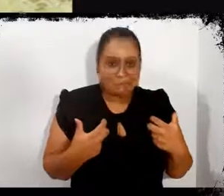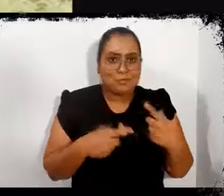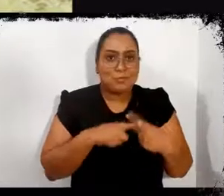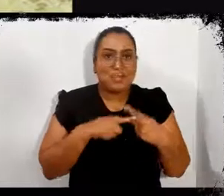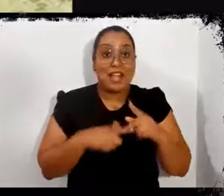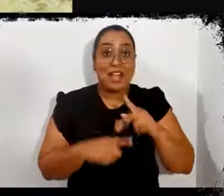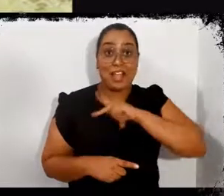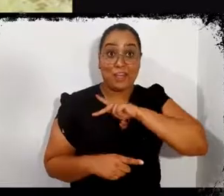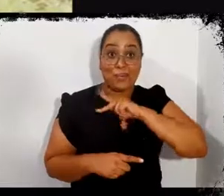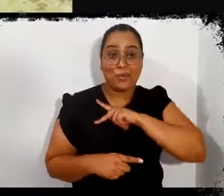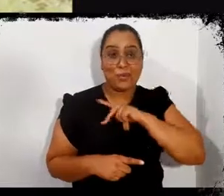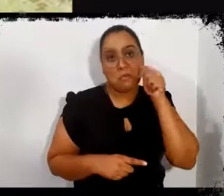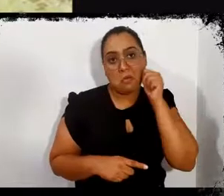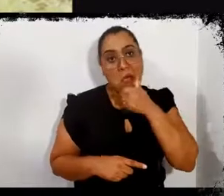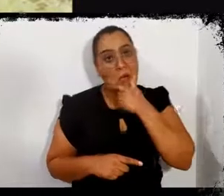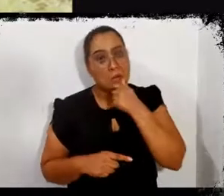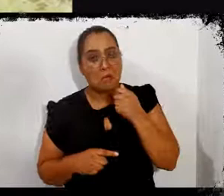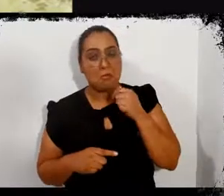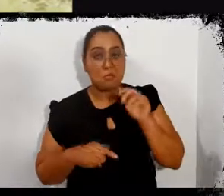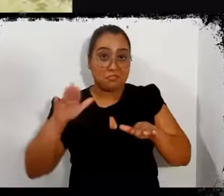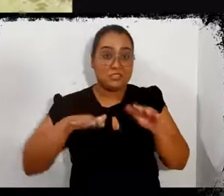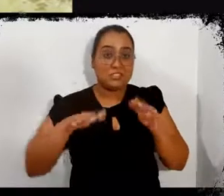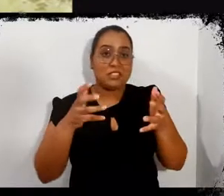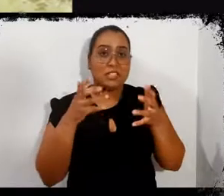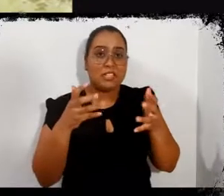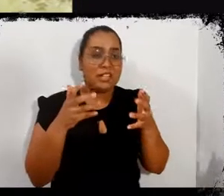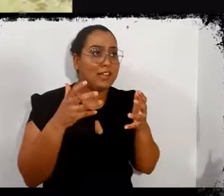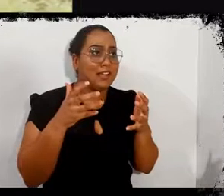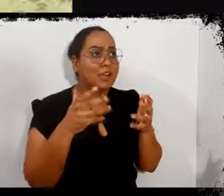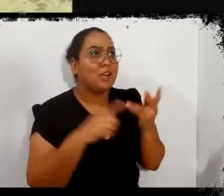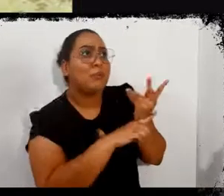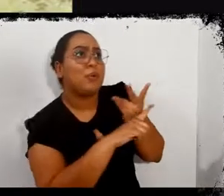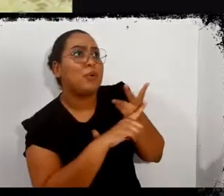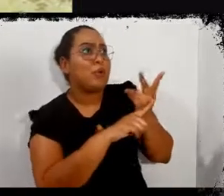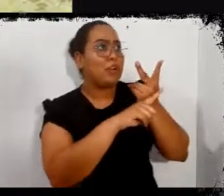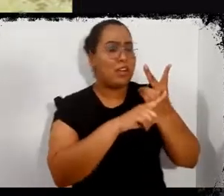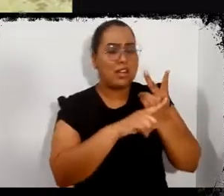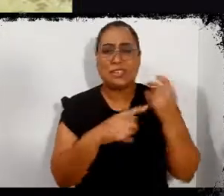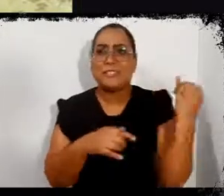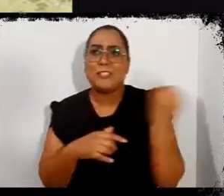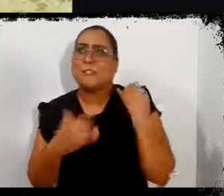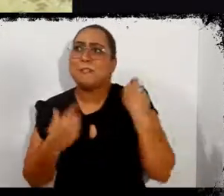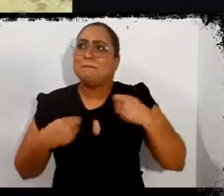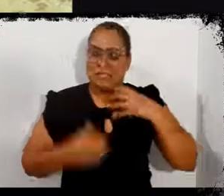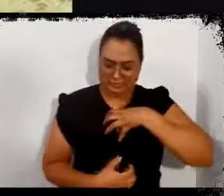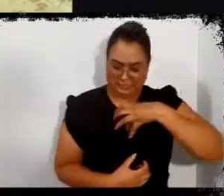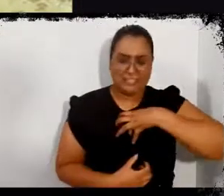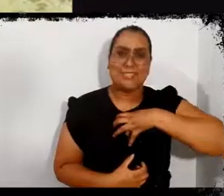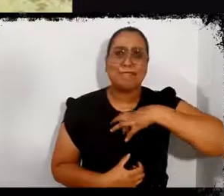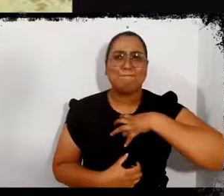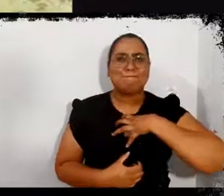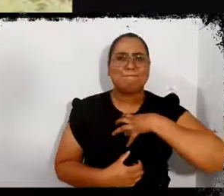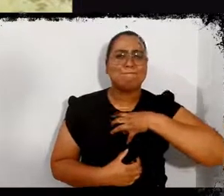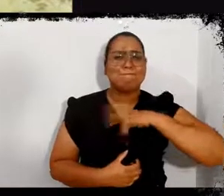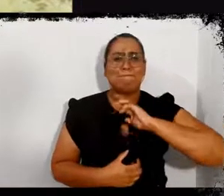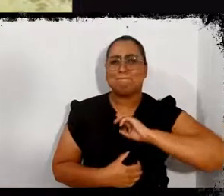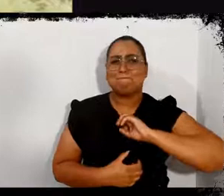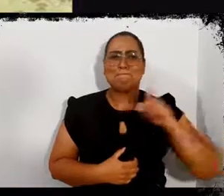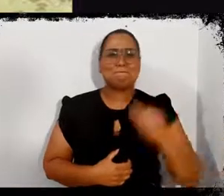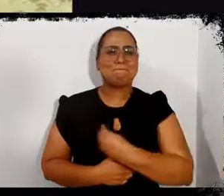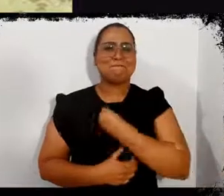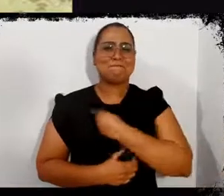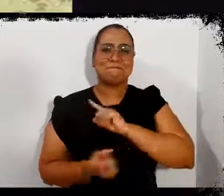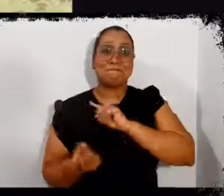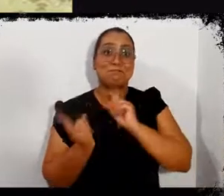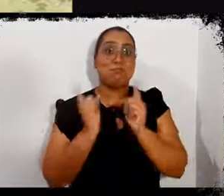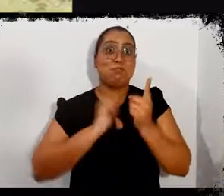que constituem um verdadeiro ritual de iniciação para o herói